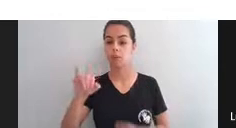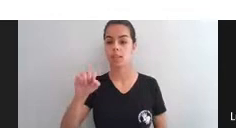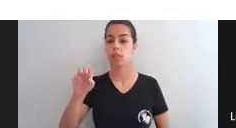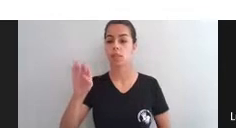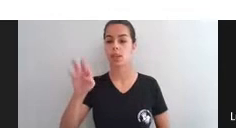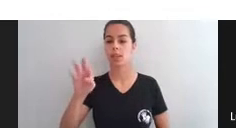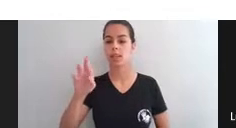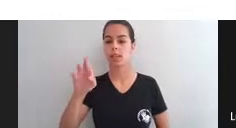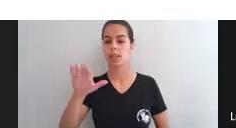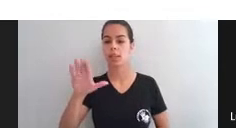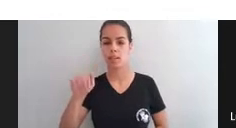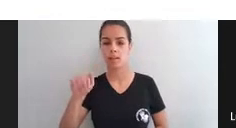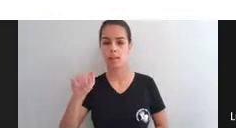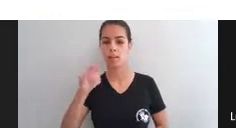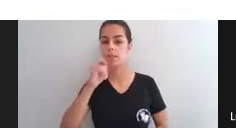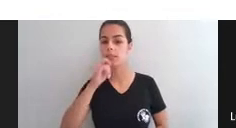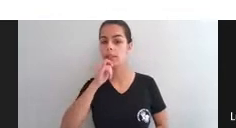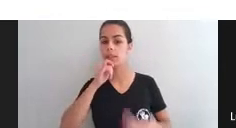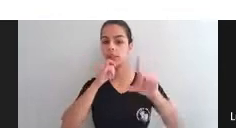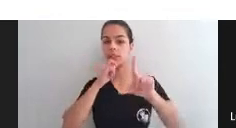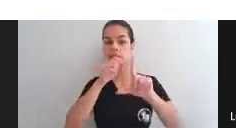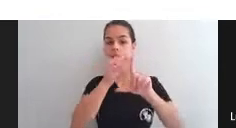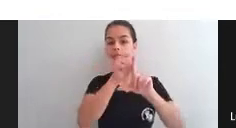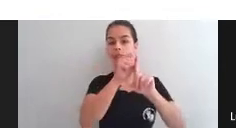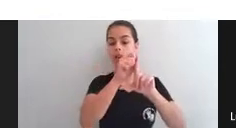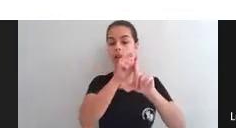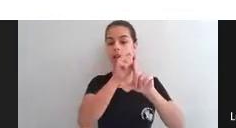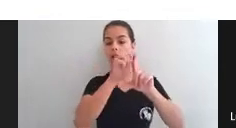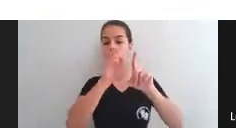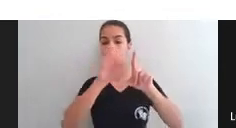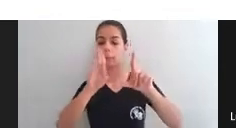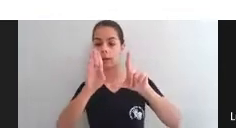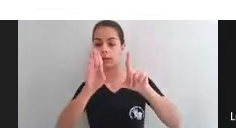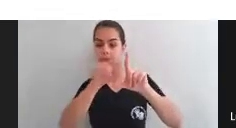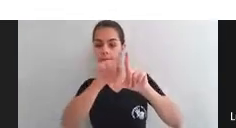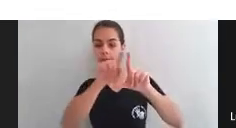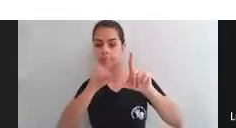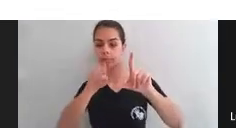energia interna até o ponto B acontecer,